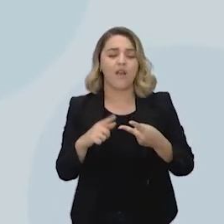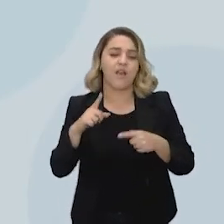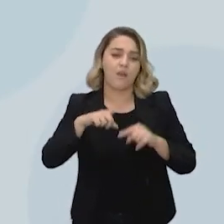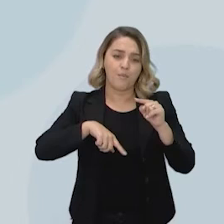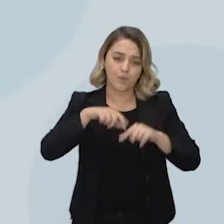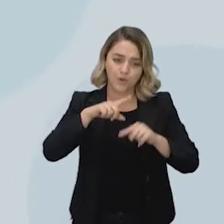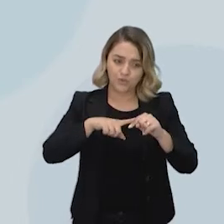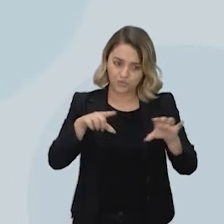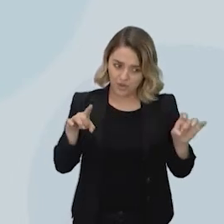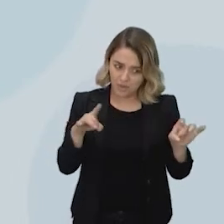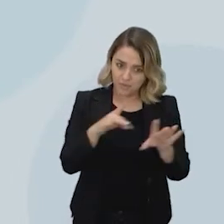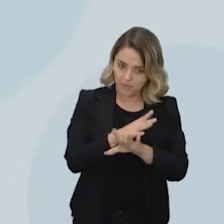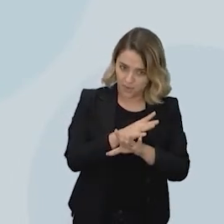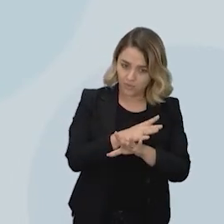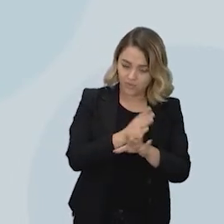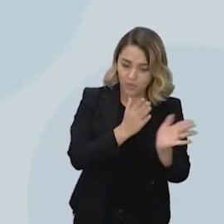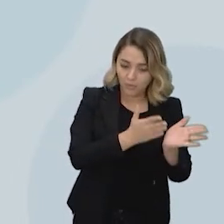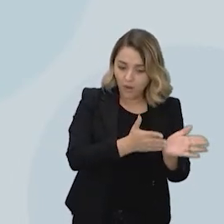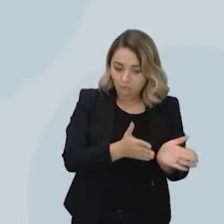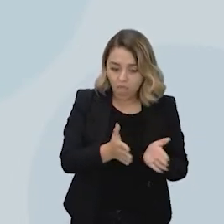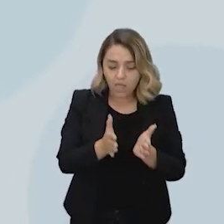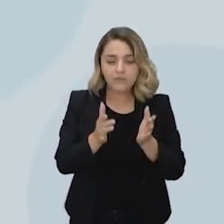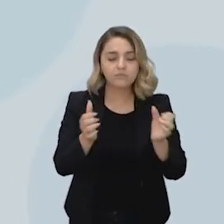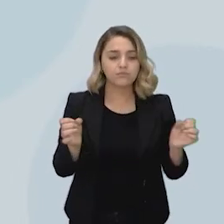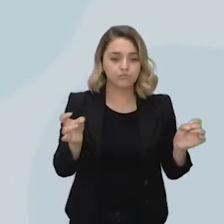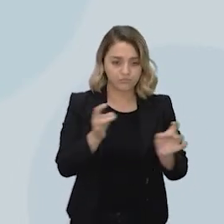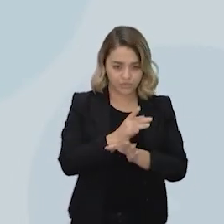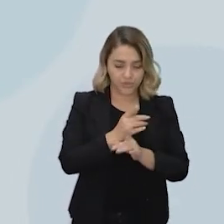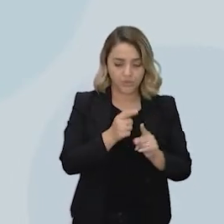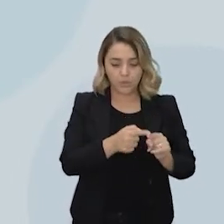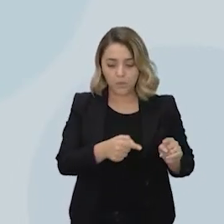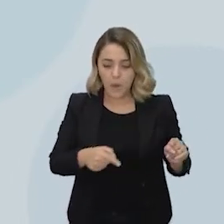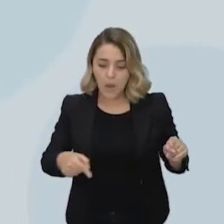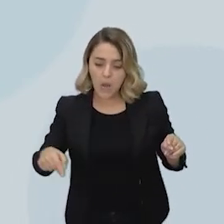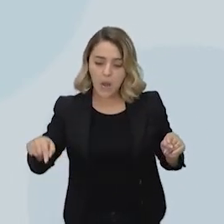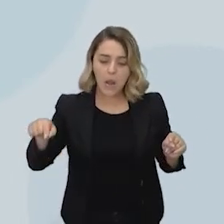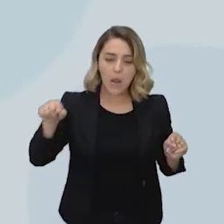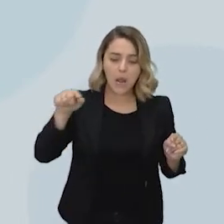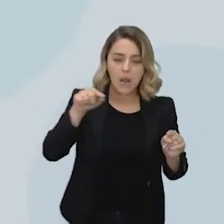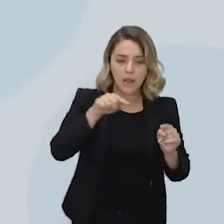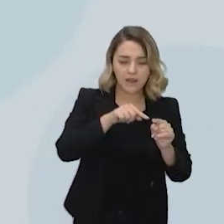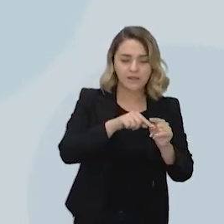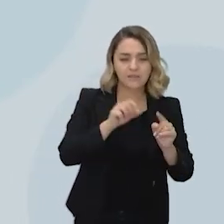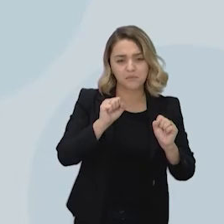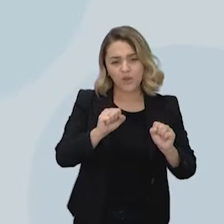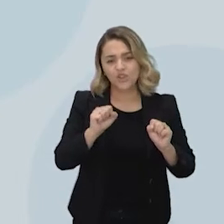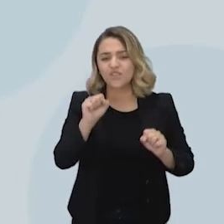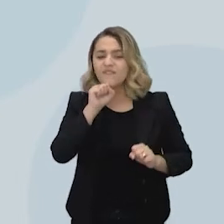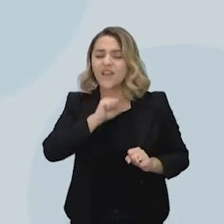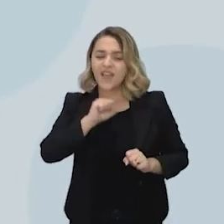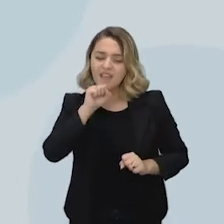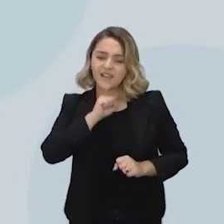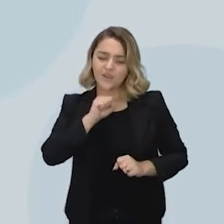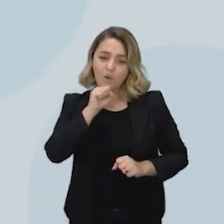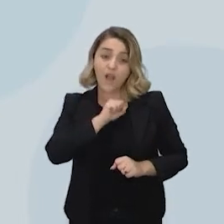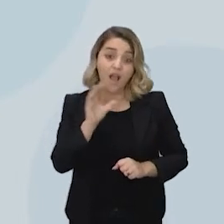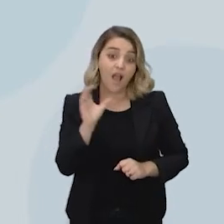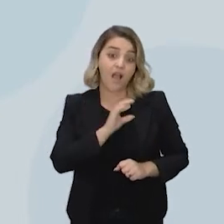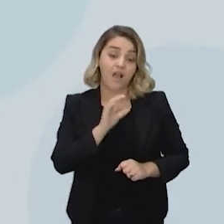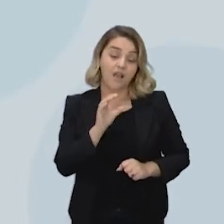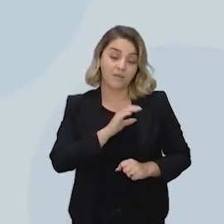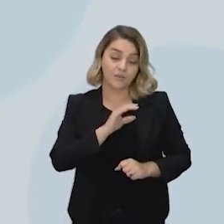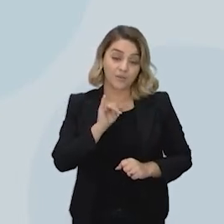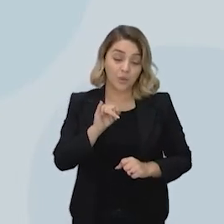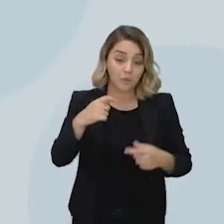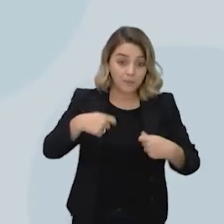momento que ele fica pronto, né, que ele sai desse equipamento, ele pode envelhecer muito rapidamente. Então é um líquido que ele tem